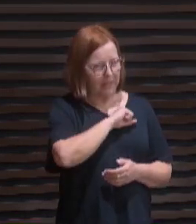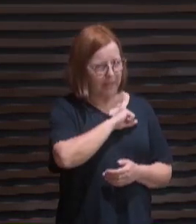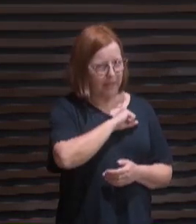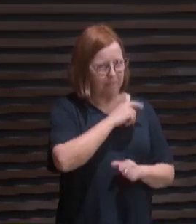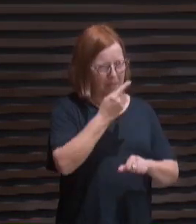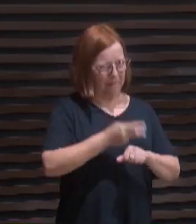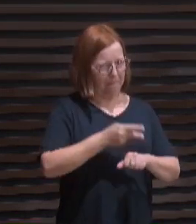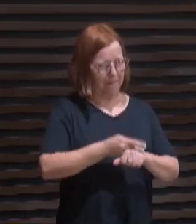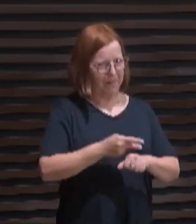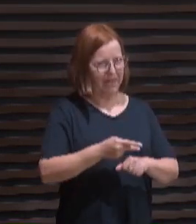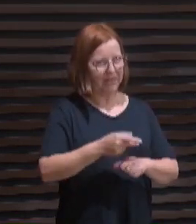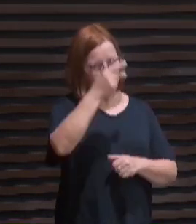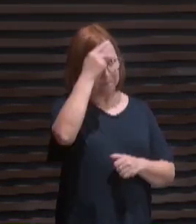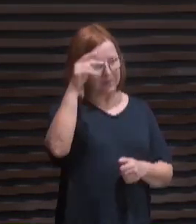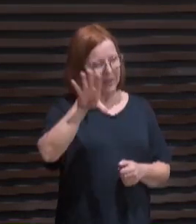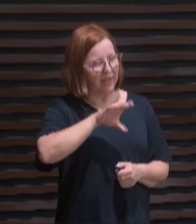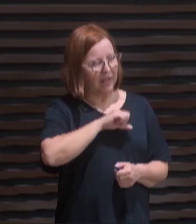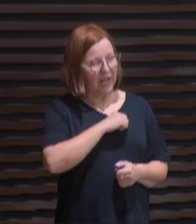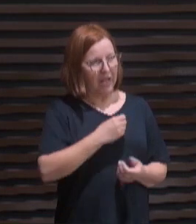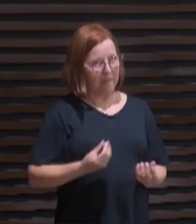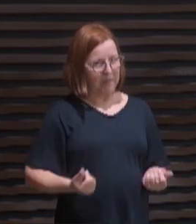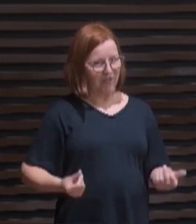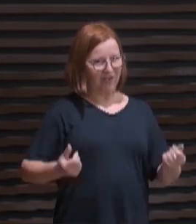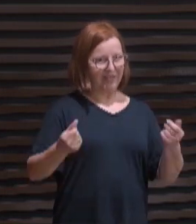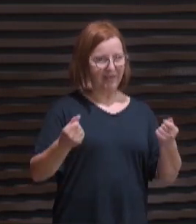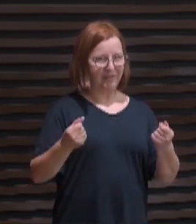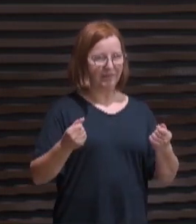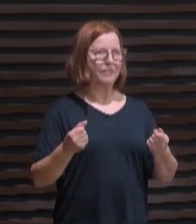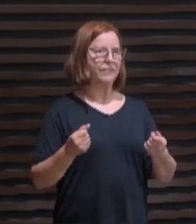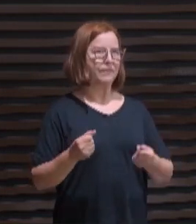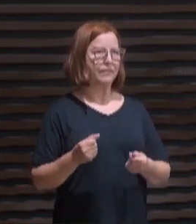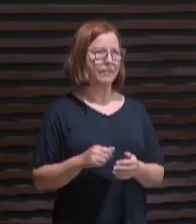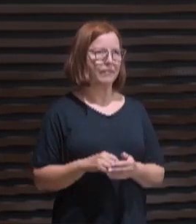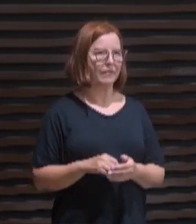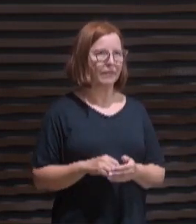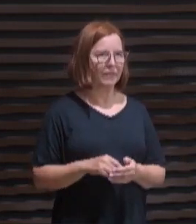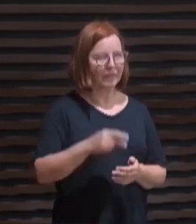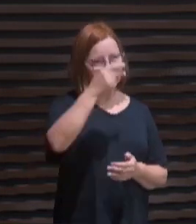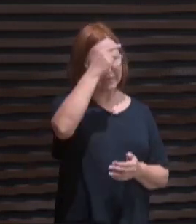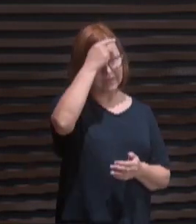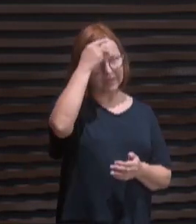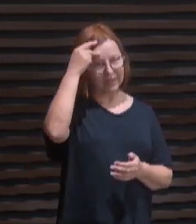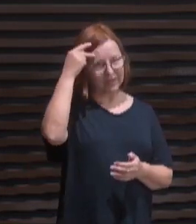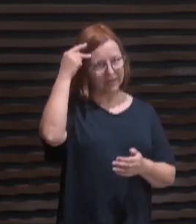ama o dinheiro, aquele que tem no dinheiro a